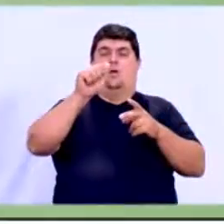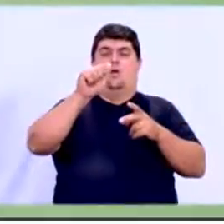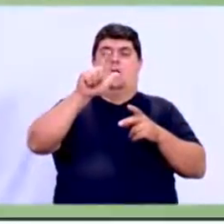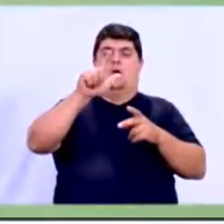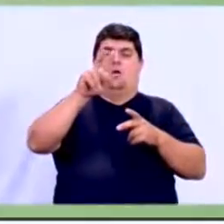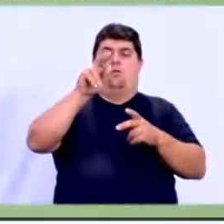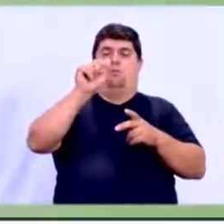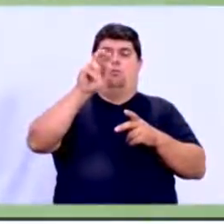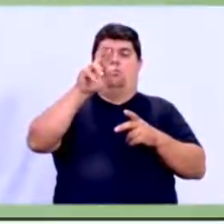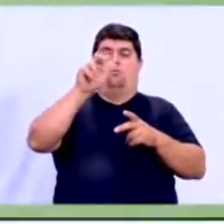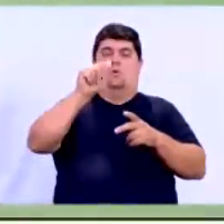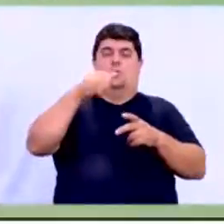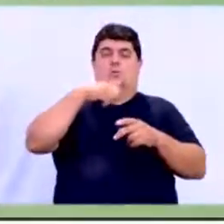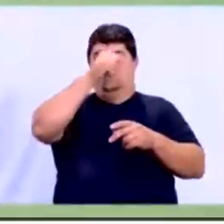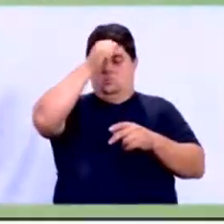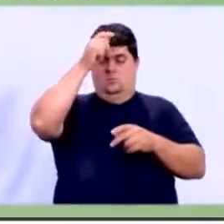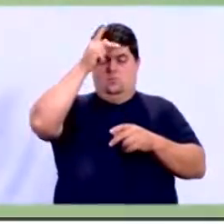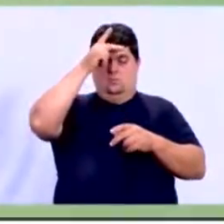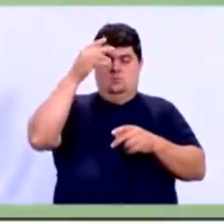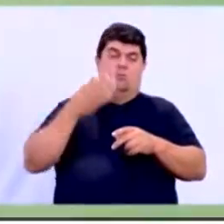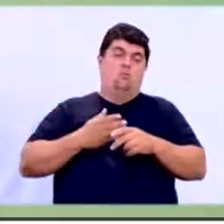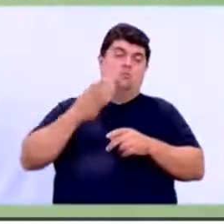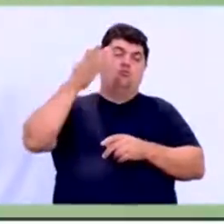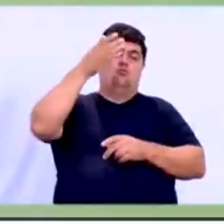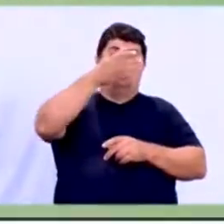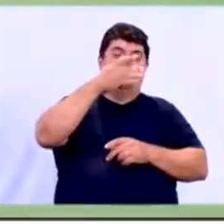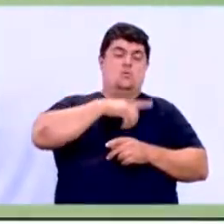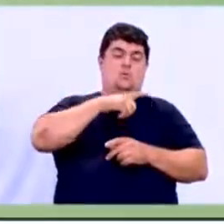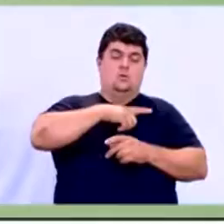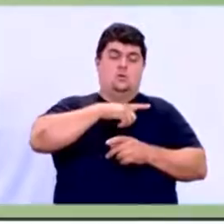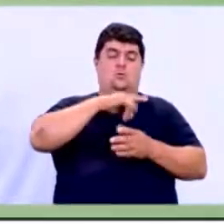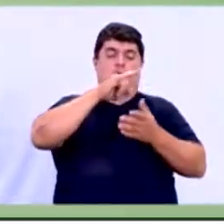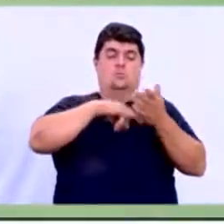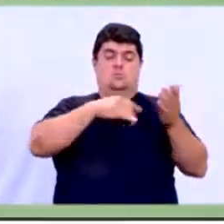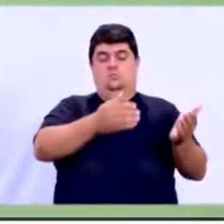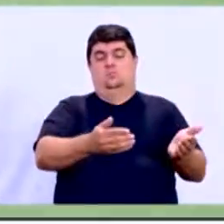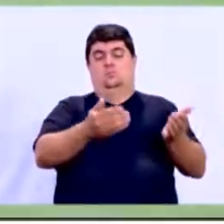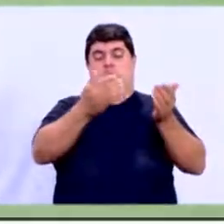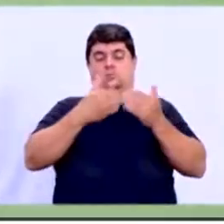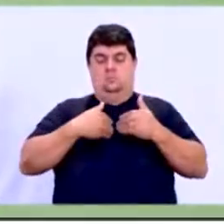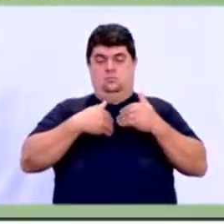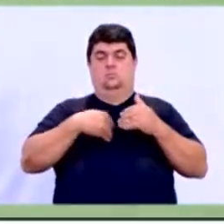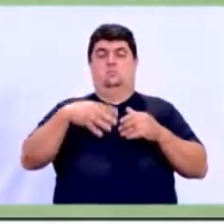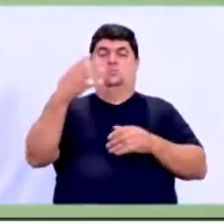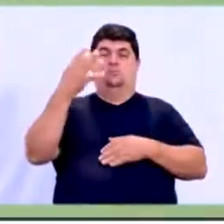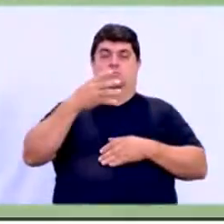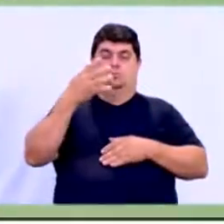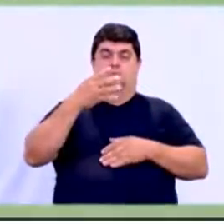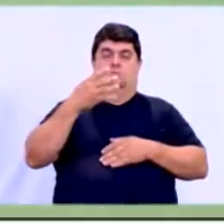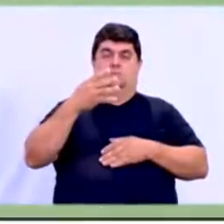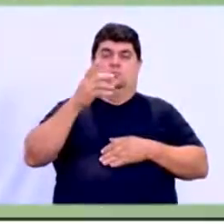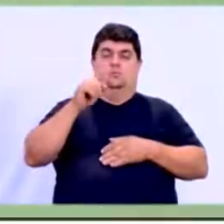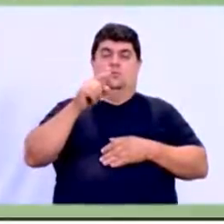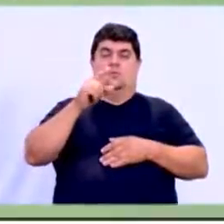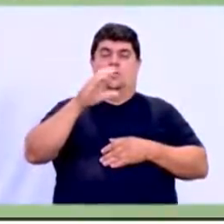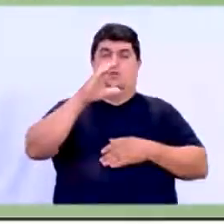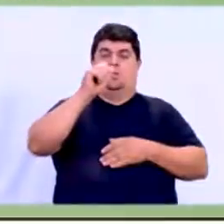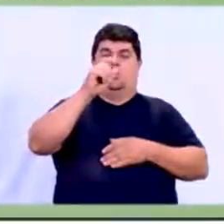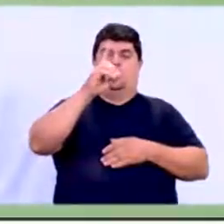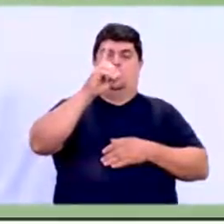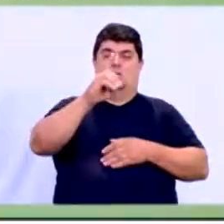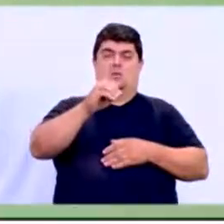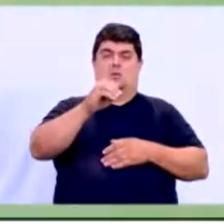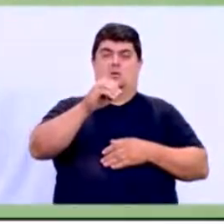até a prefeitura que você obtenha a liberação de funcionamento. O quarto passo, ele trata-se do cadastro da